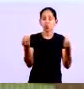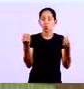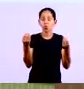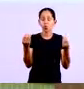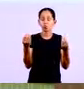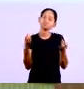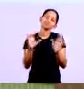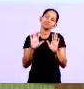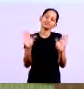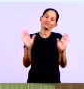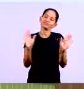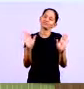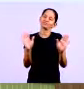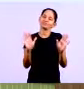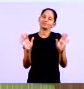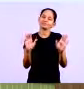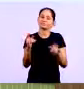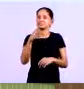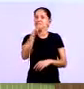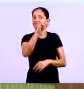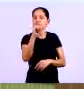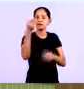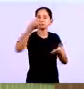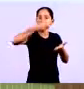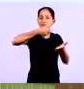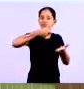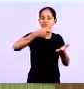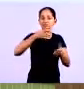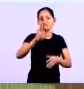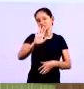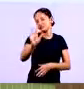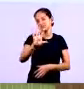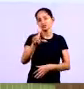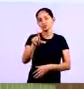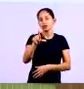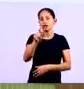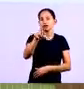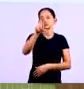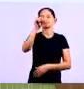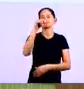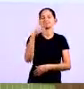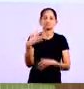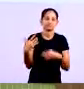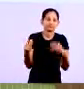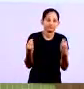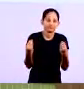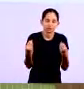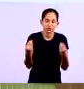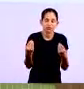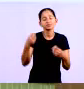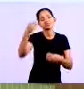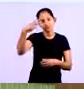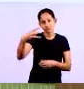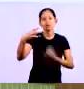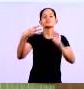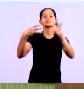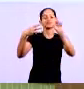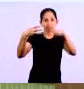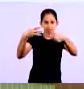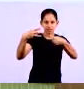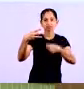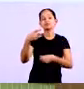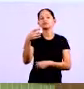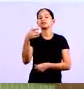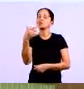mão sobre a empresa e fala, olha, vai ser assim. Então, o arbitrado não é opção sua. Os outros 3 regimes é opção sua. Então, a gente trabalha com esses